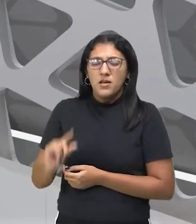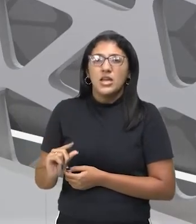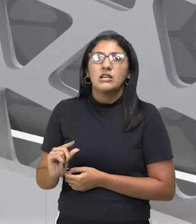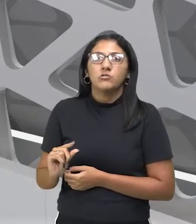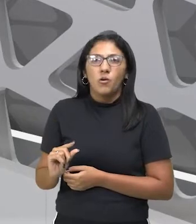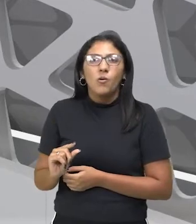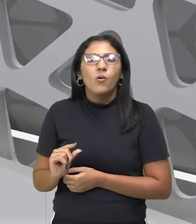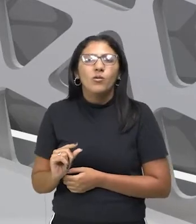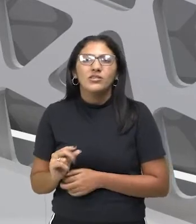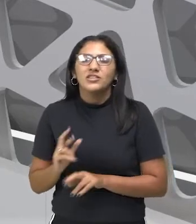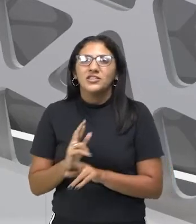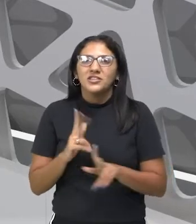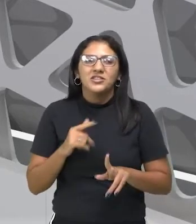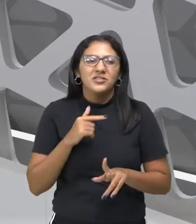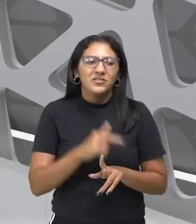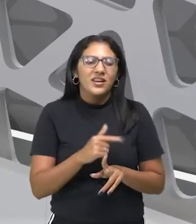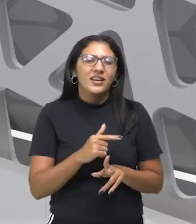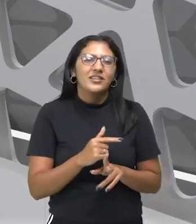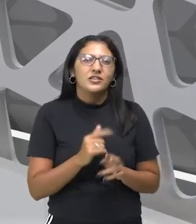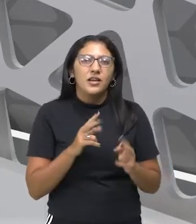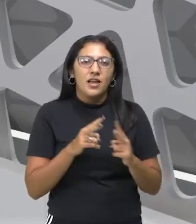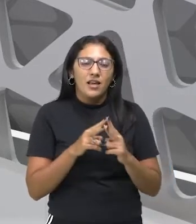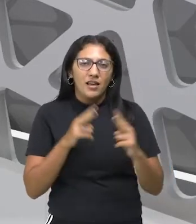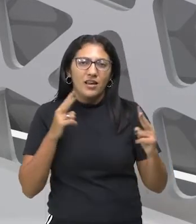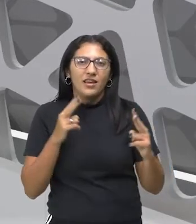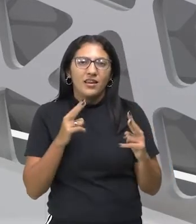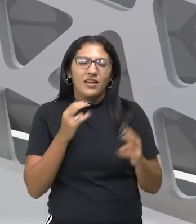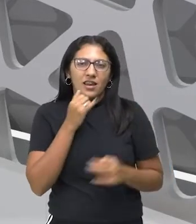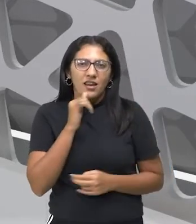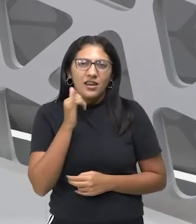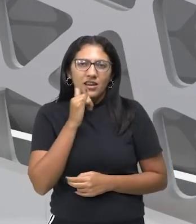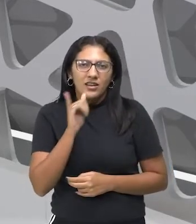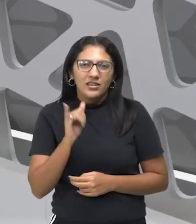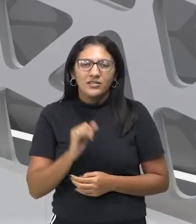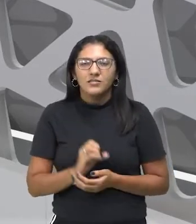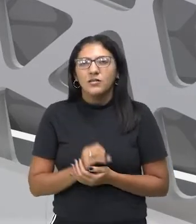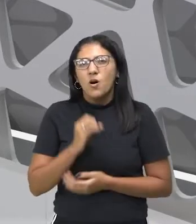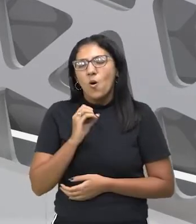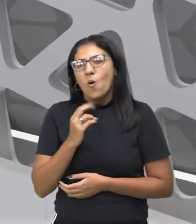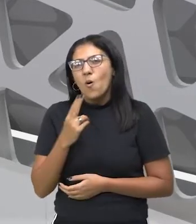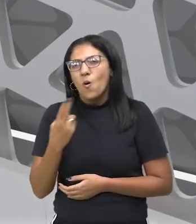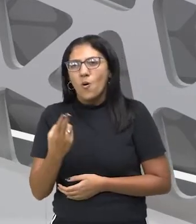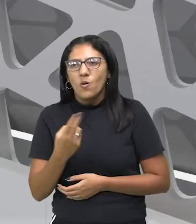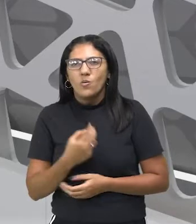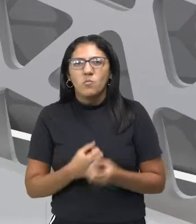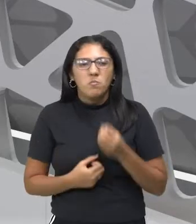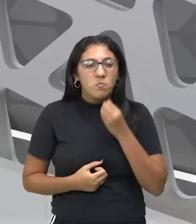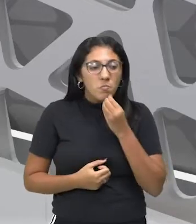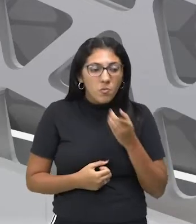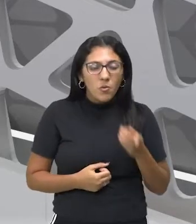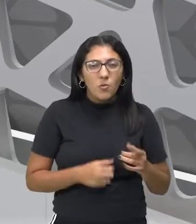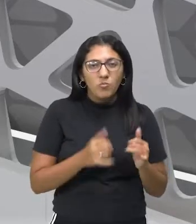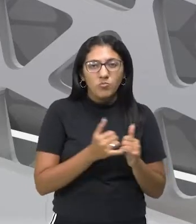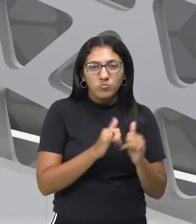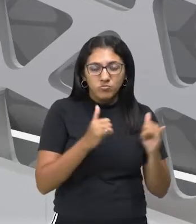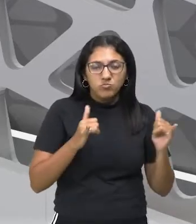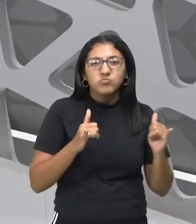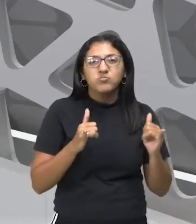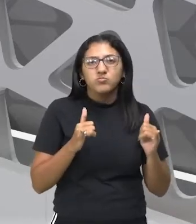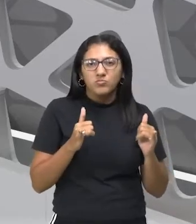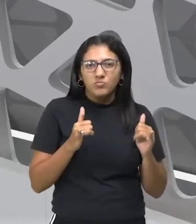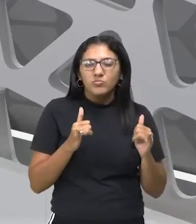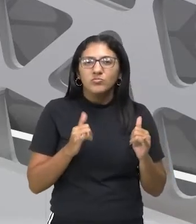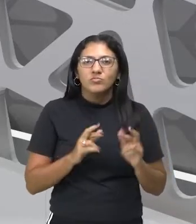do que os benefícios? E é isso que tem que ser pesado. Ou os benefícios vão superar em